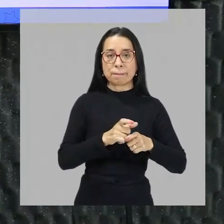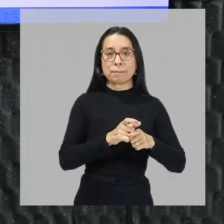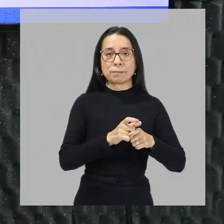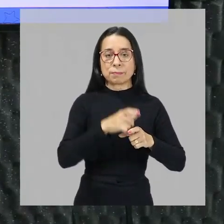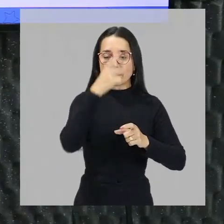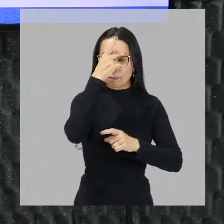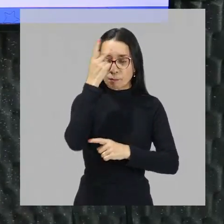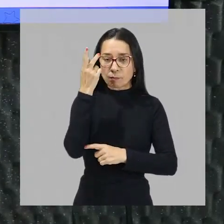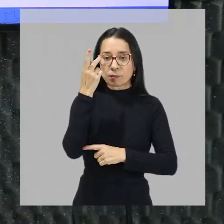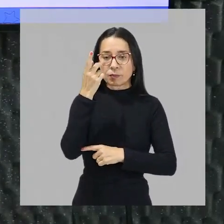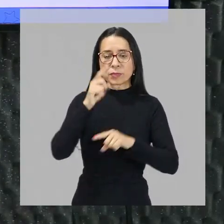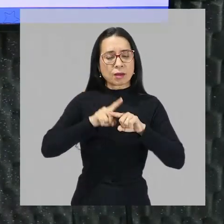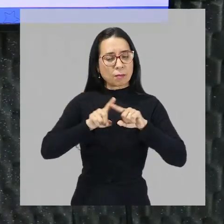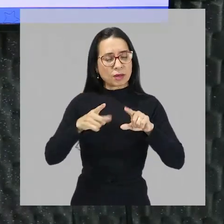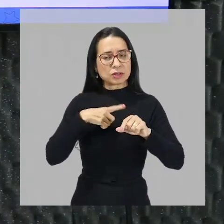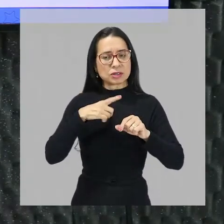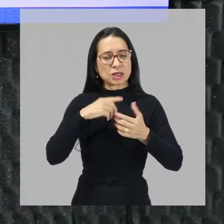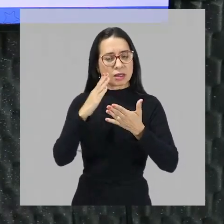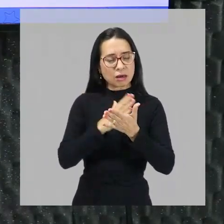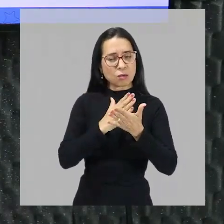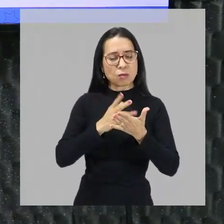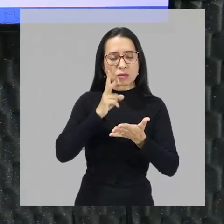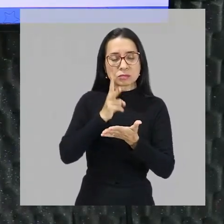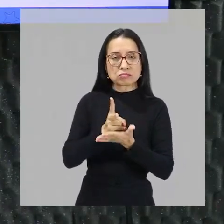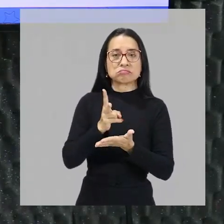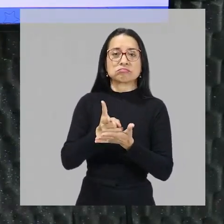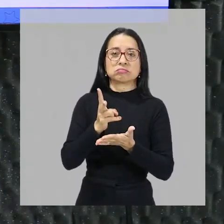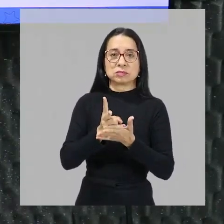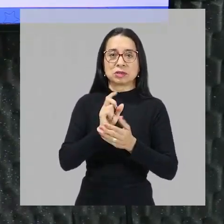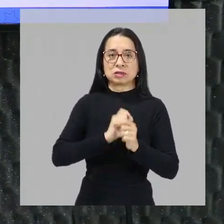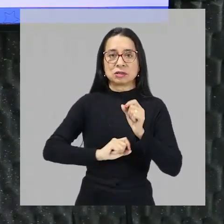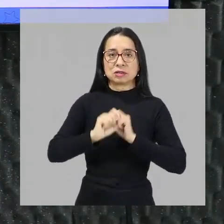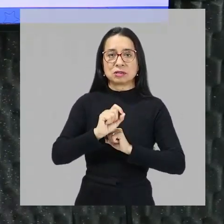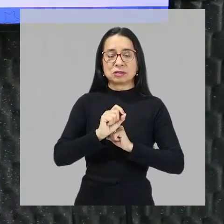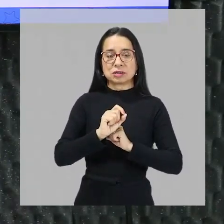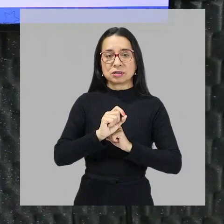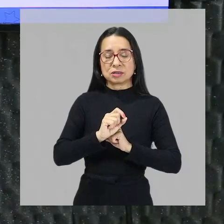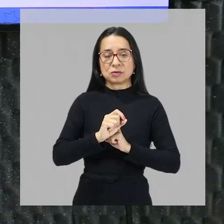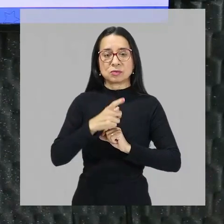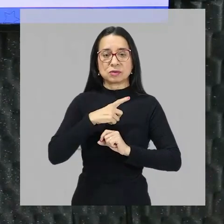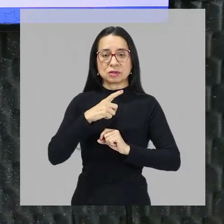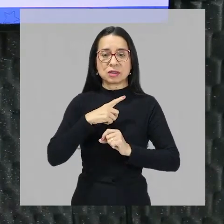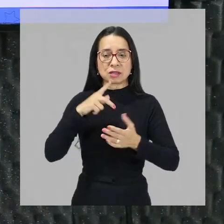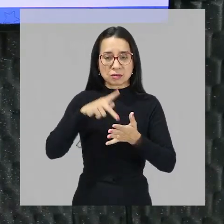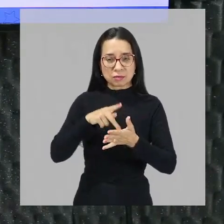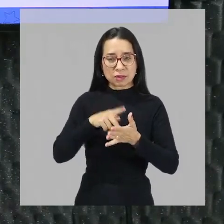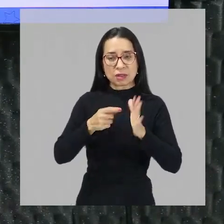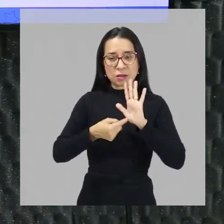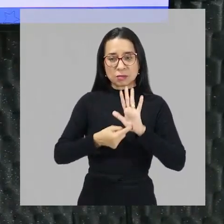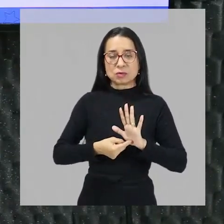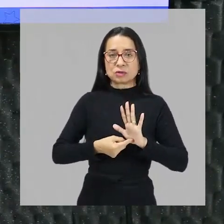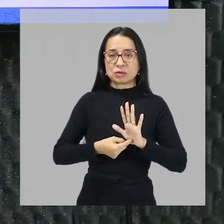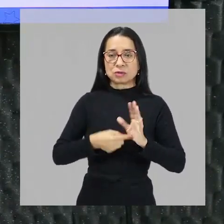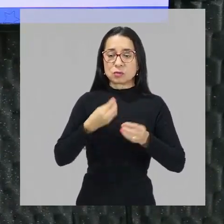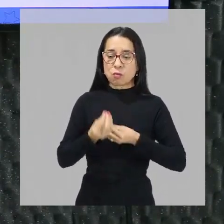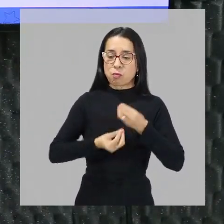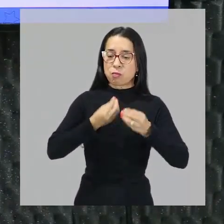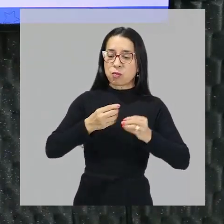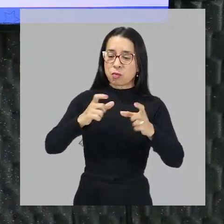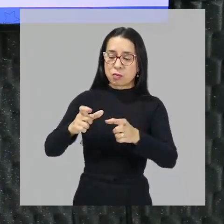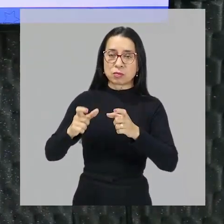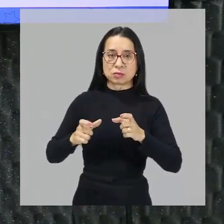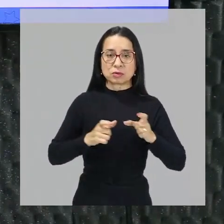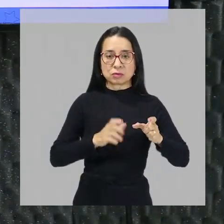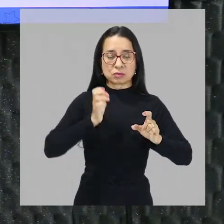algumas continuidades, né, que de certa forma acabam, na verdade, mostrando a presença de setores de uma